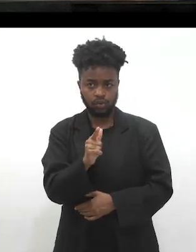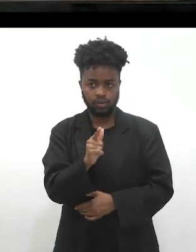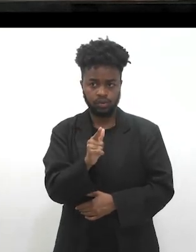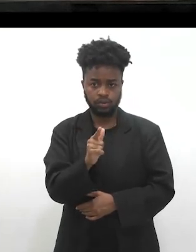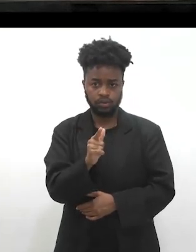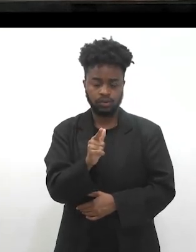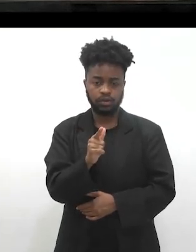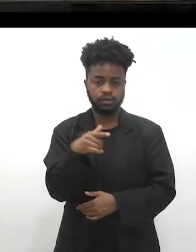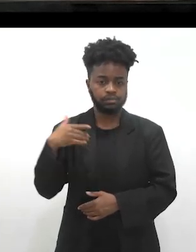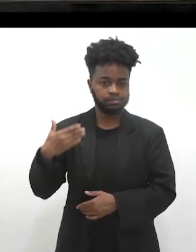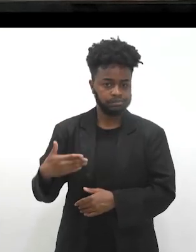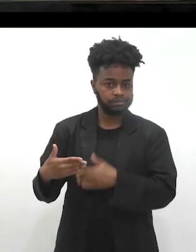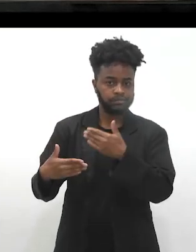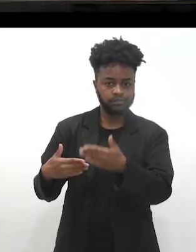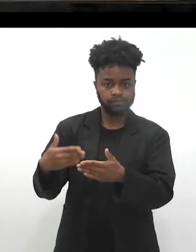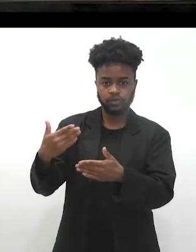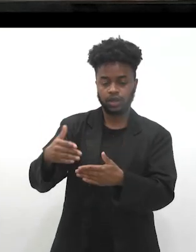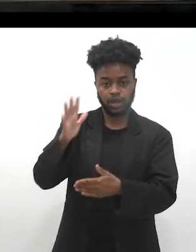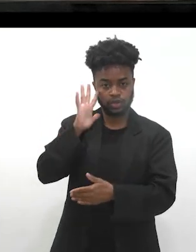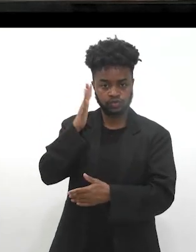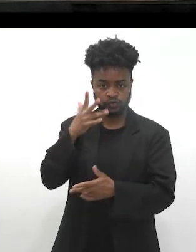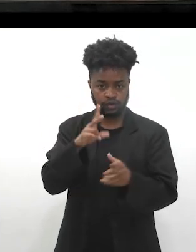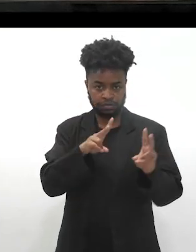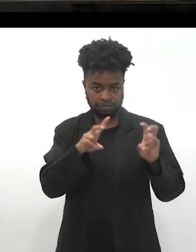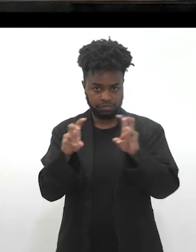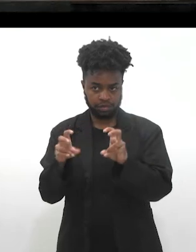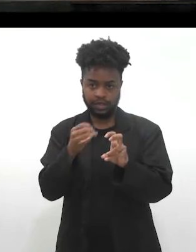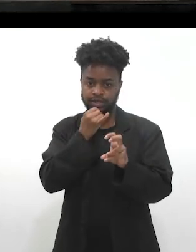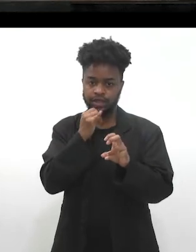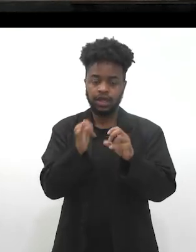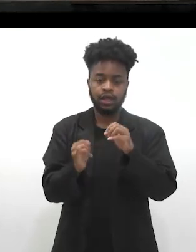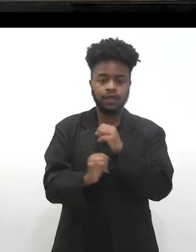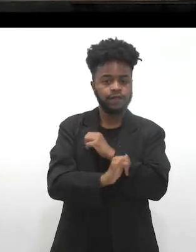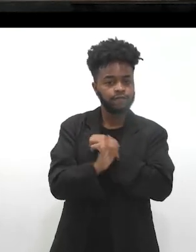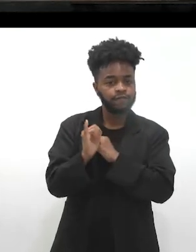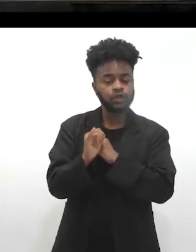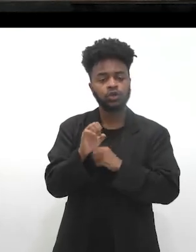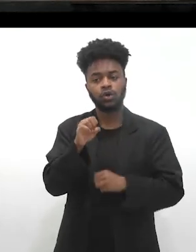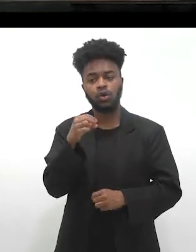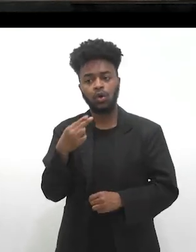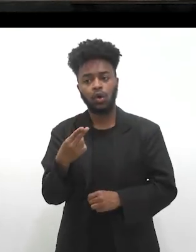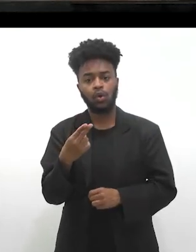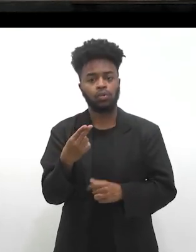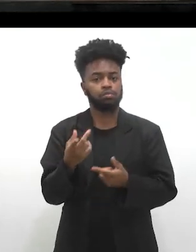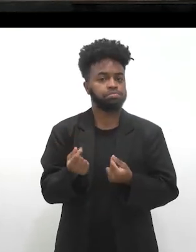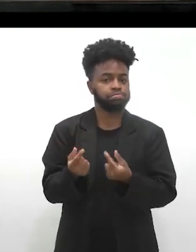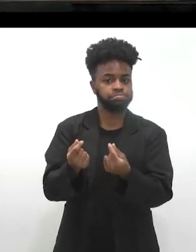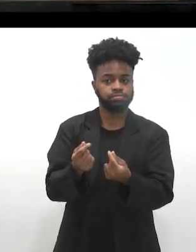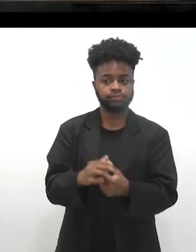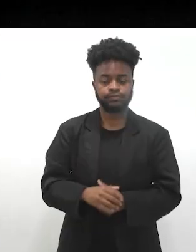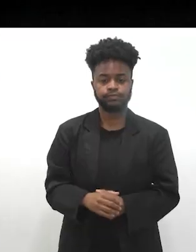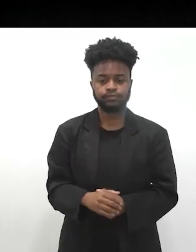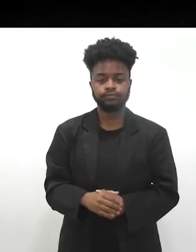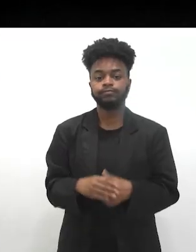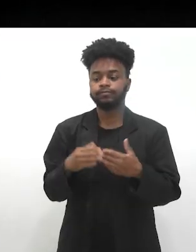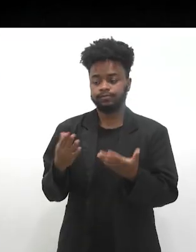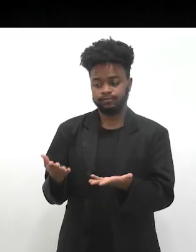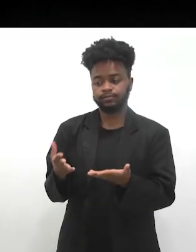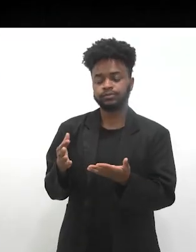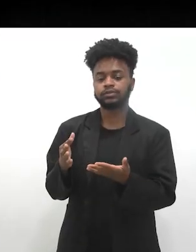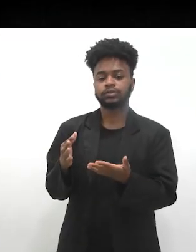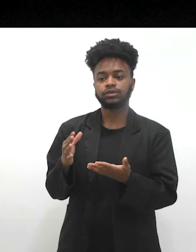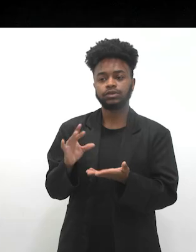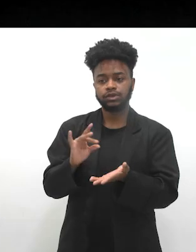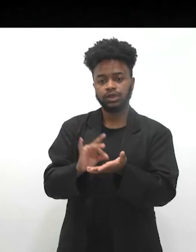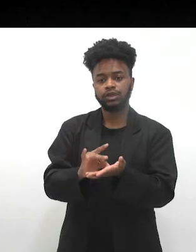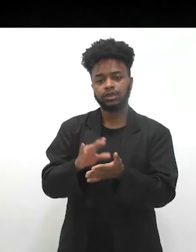conseguindo, paulatinamente, resolver essas questões de infraestrutura, de recursos, enfim? Esse tem